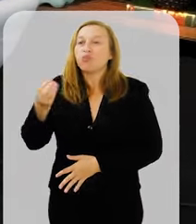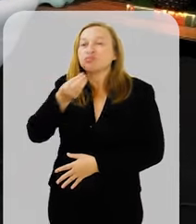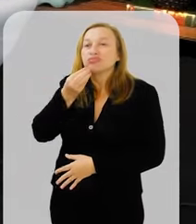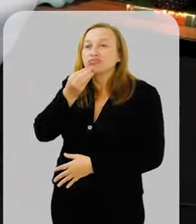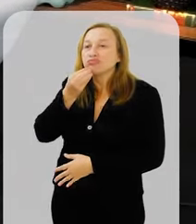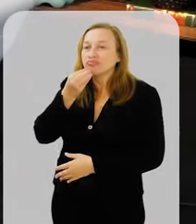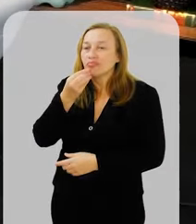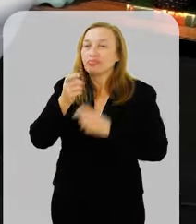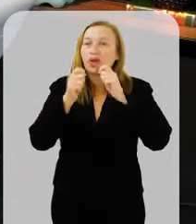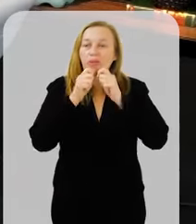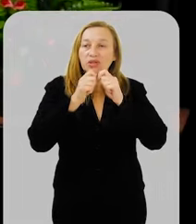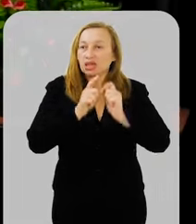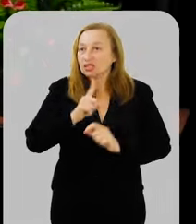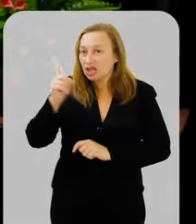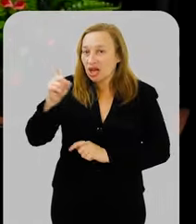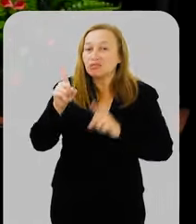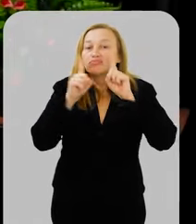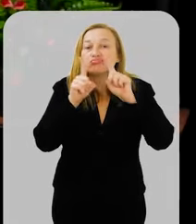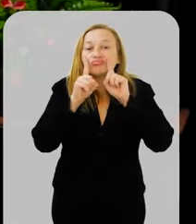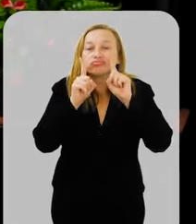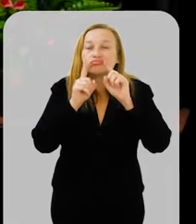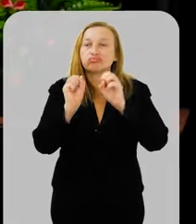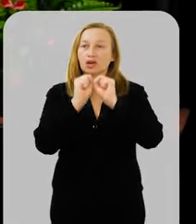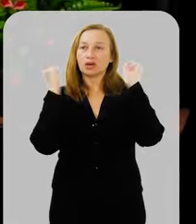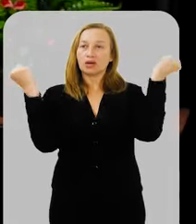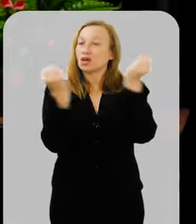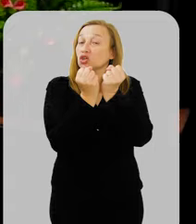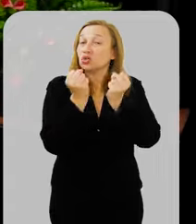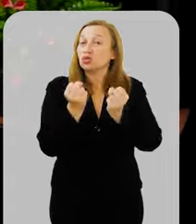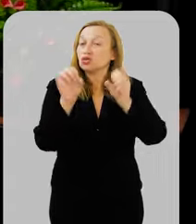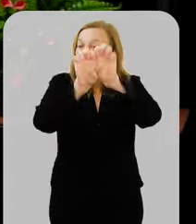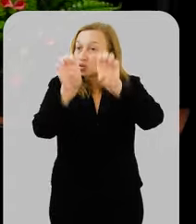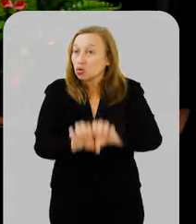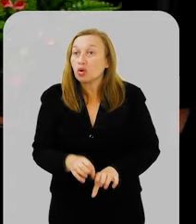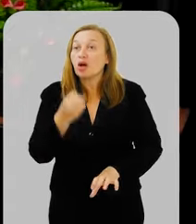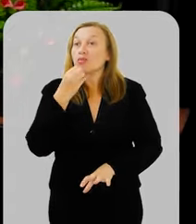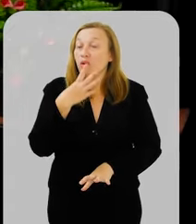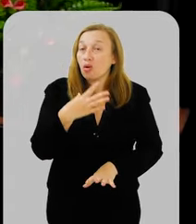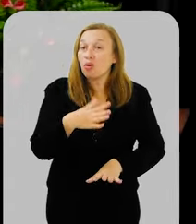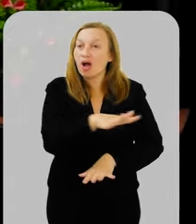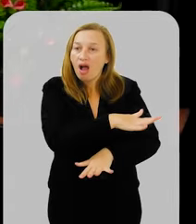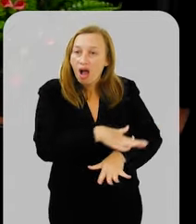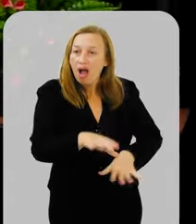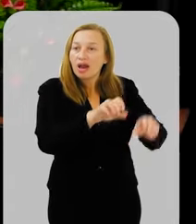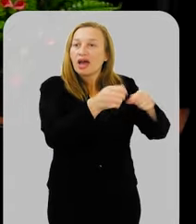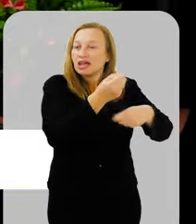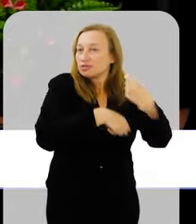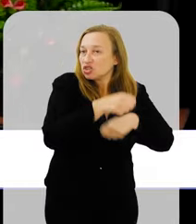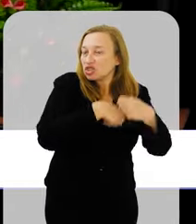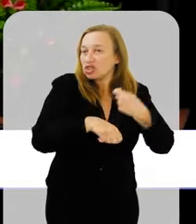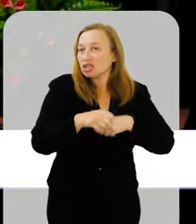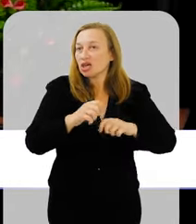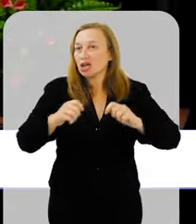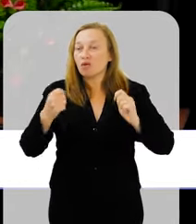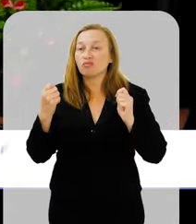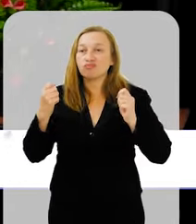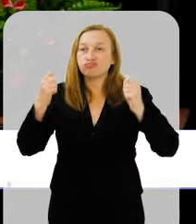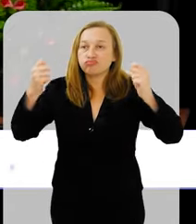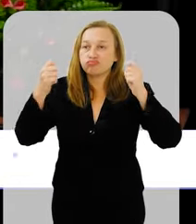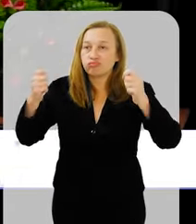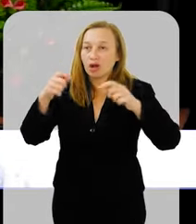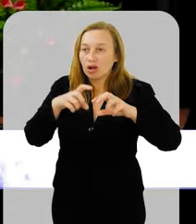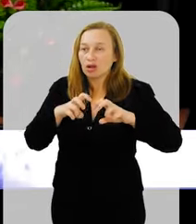de fazer a reportagem em um jogo do Maricá. É uma estrutura bem bacana, tanto o setor administrativo, arquibancada.